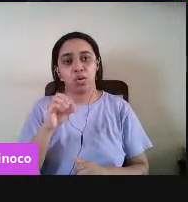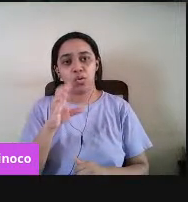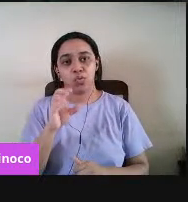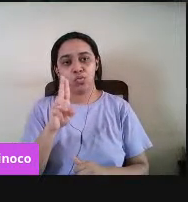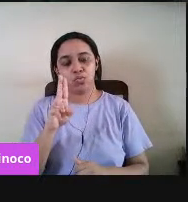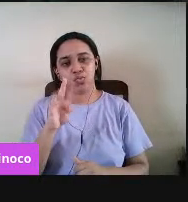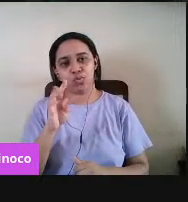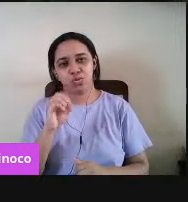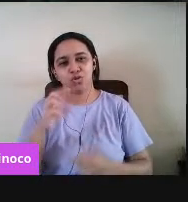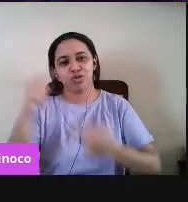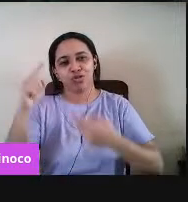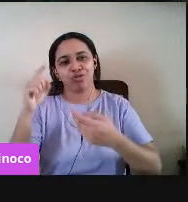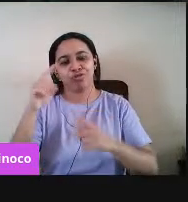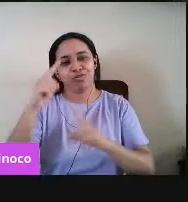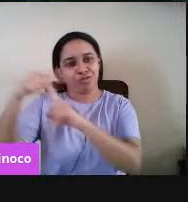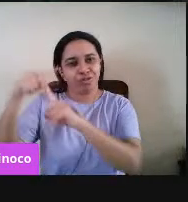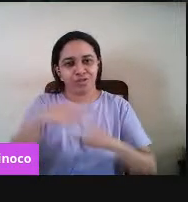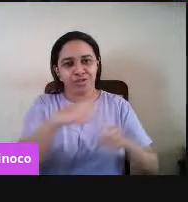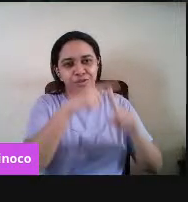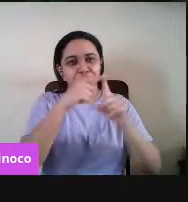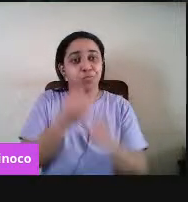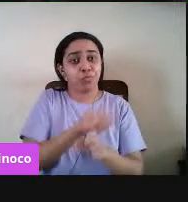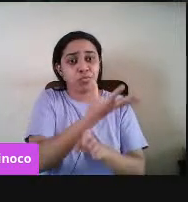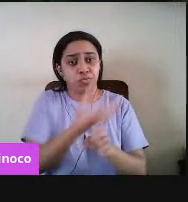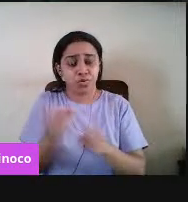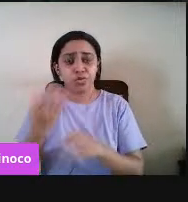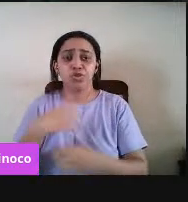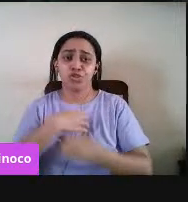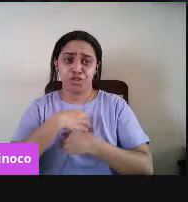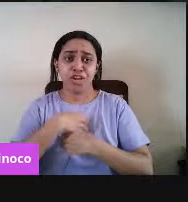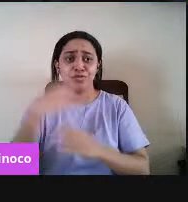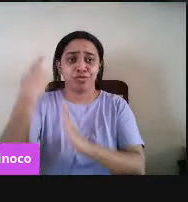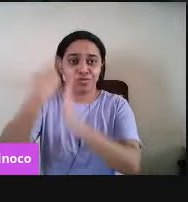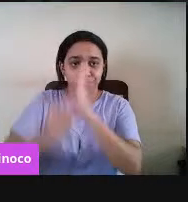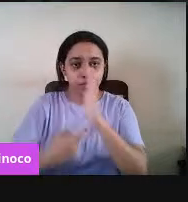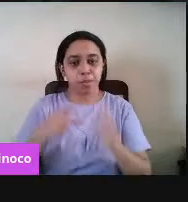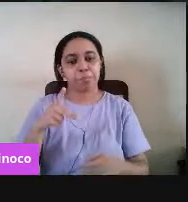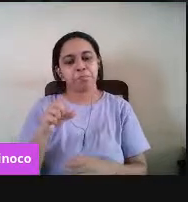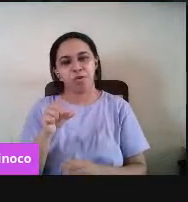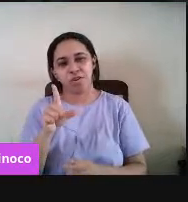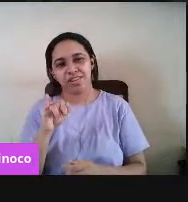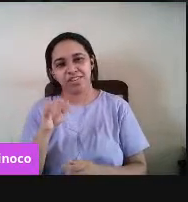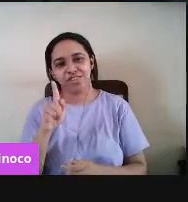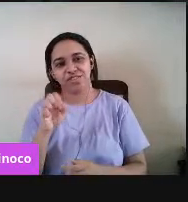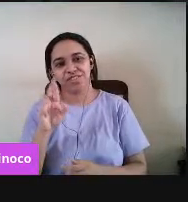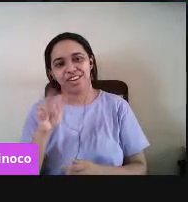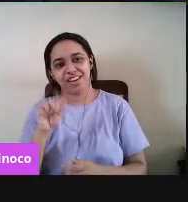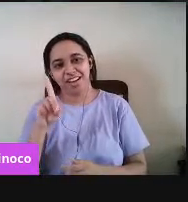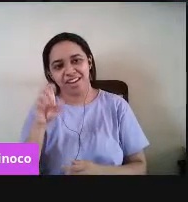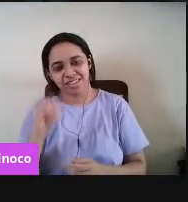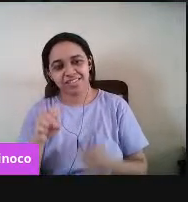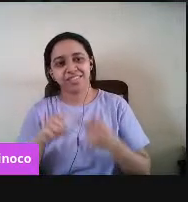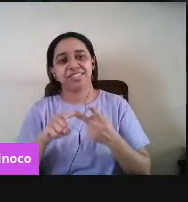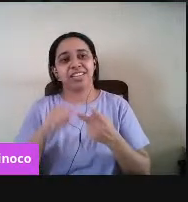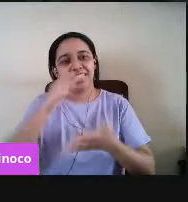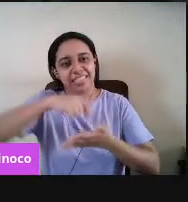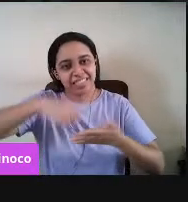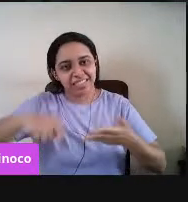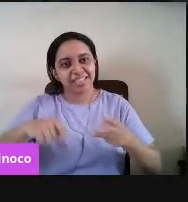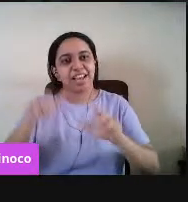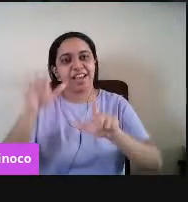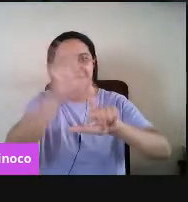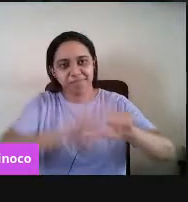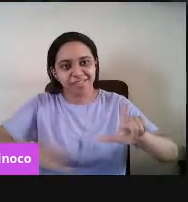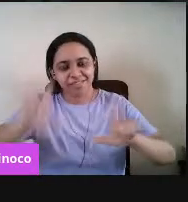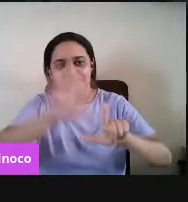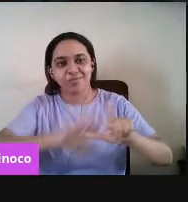digital, assim como as formas de textualidades, poligeradas, monogeradas, escrita digital, hipertextual, leitura